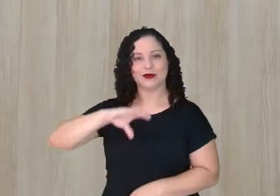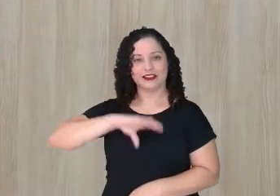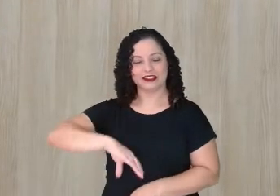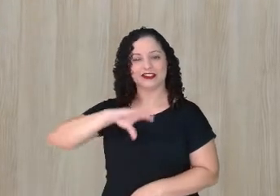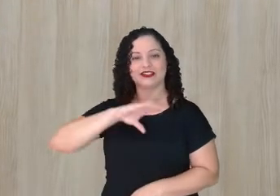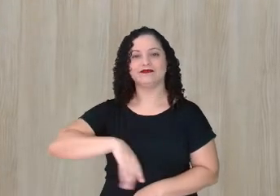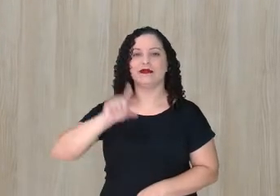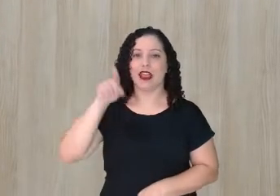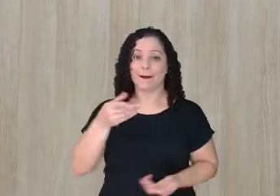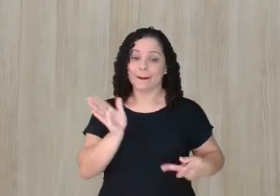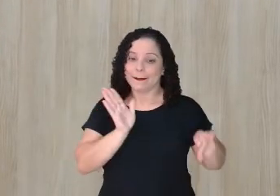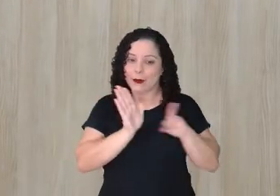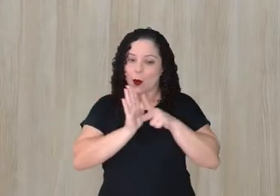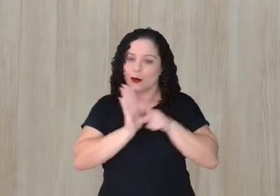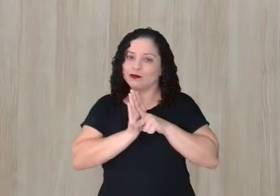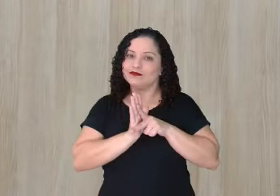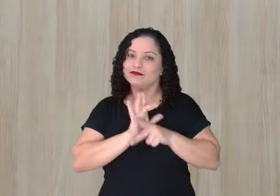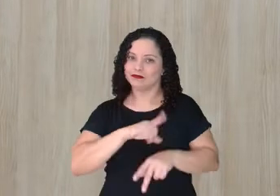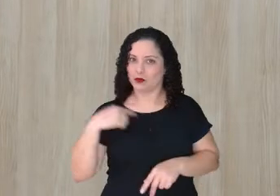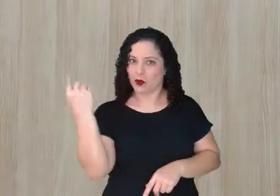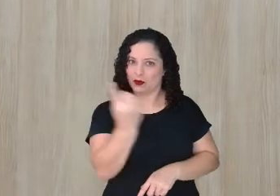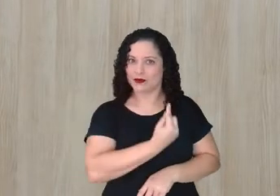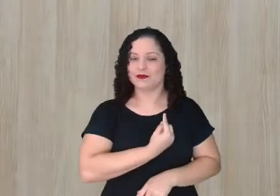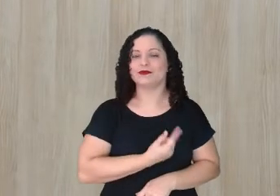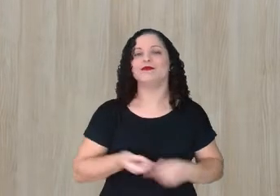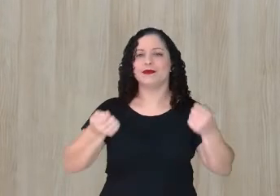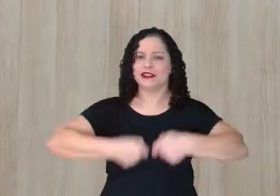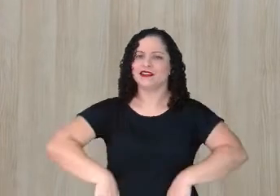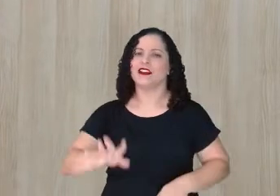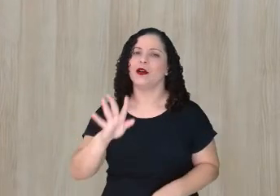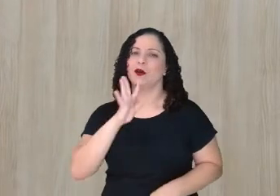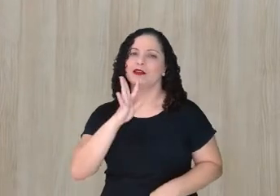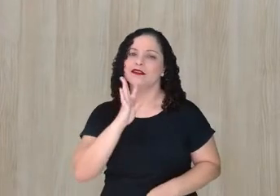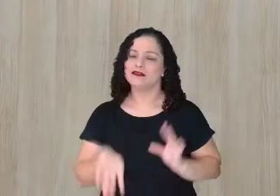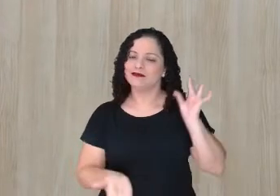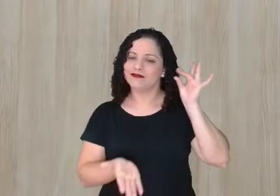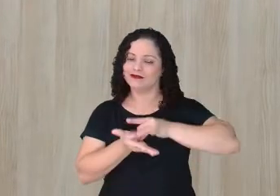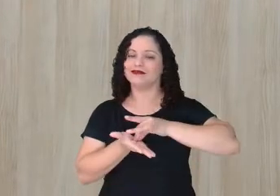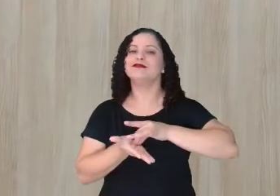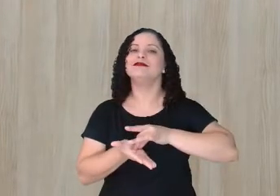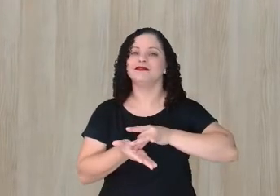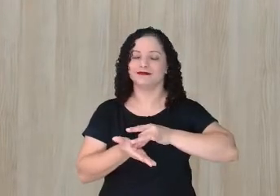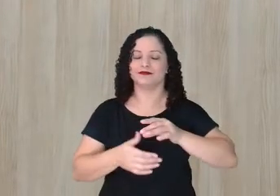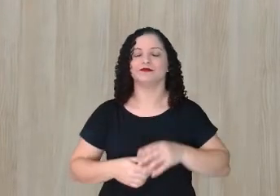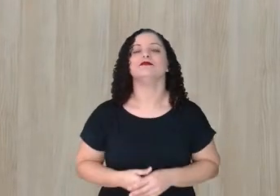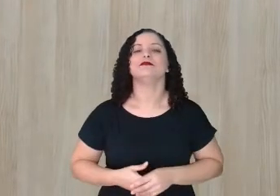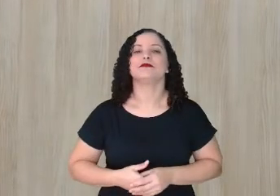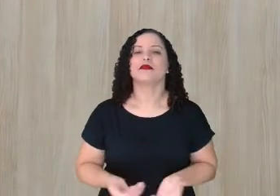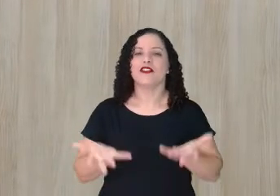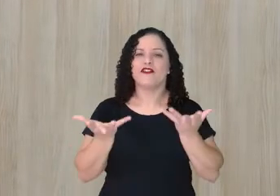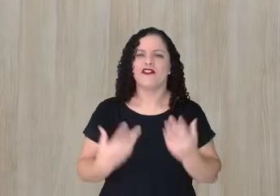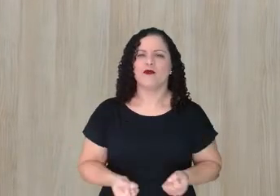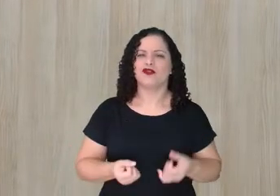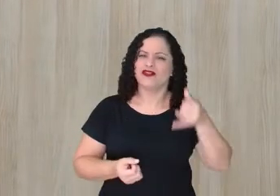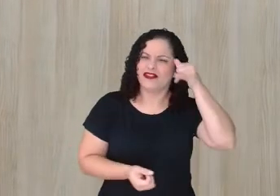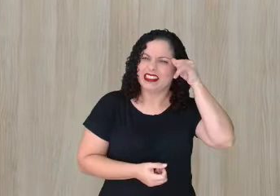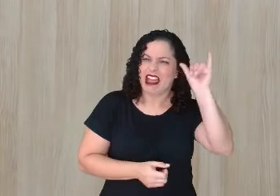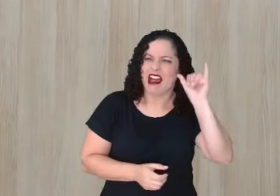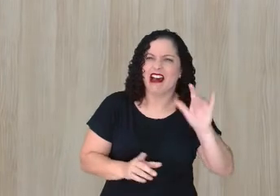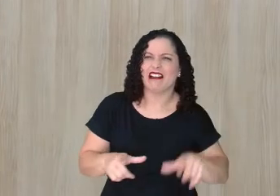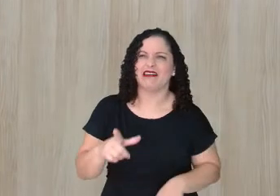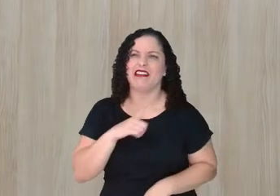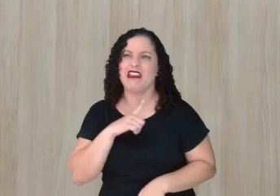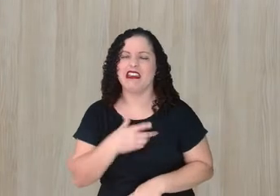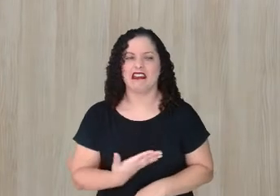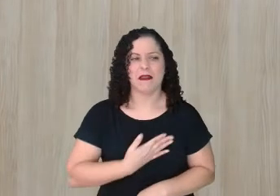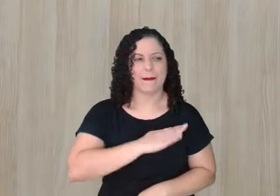ela é propriedade nossa. Precisamos conhecer. Então, vamos deixar, não é, de preconceito, não é, com